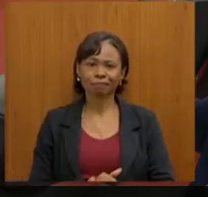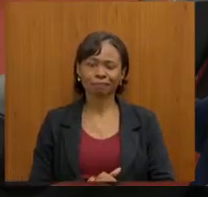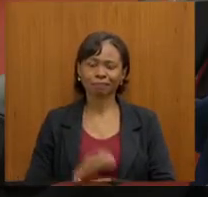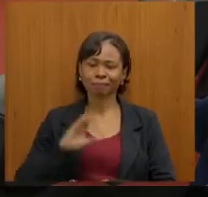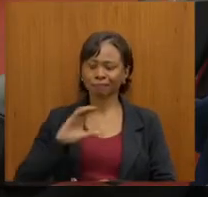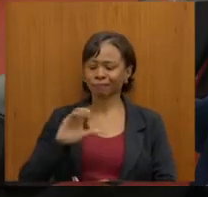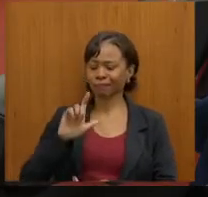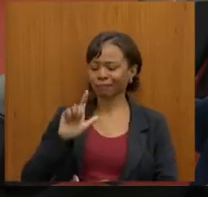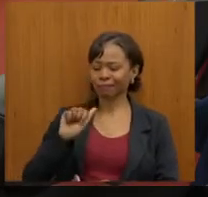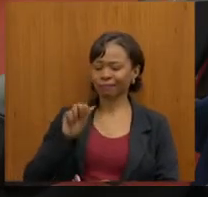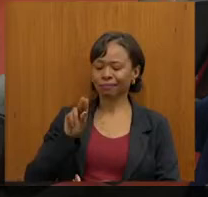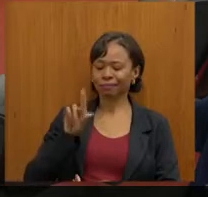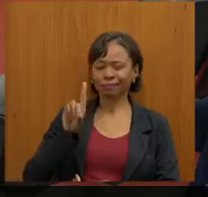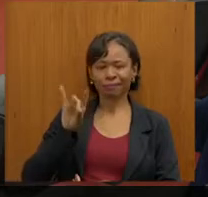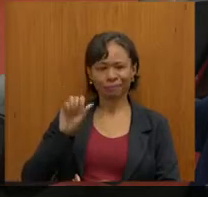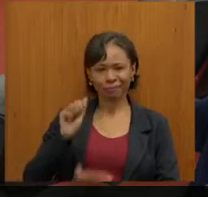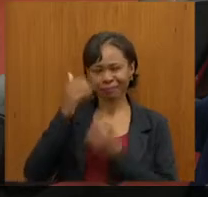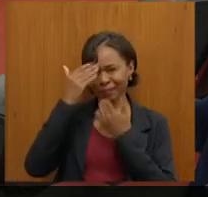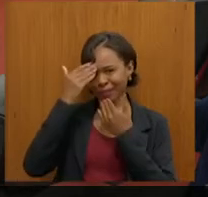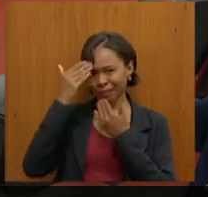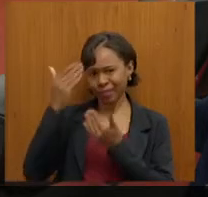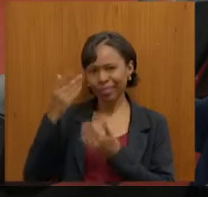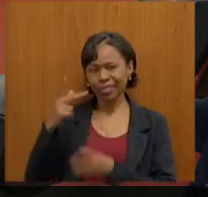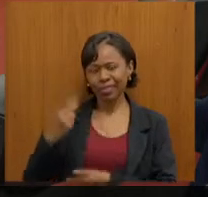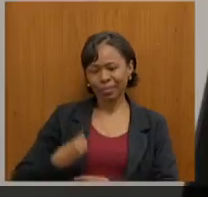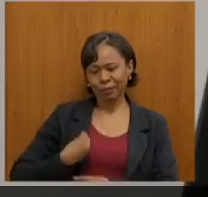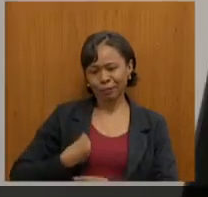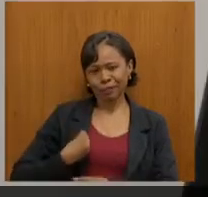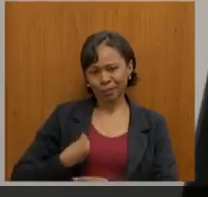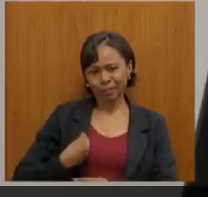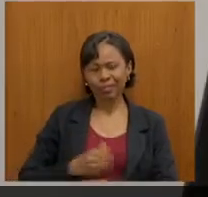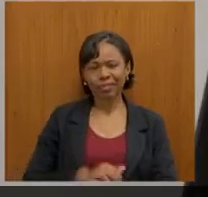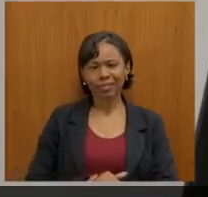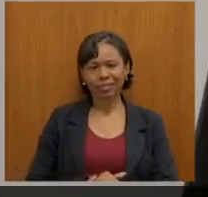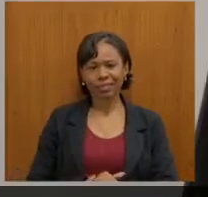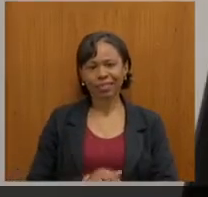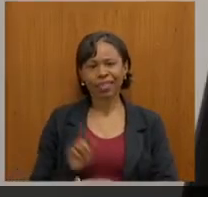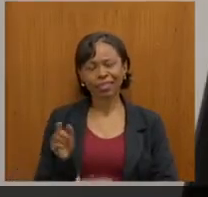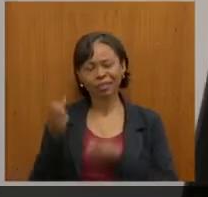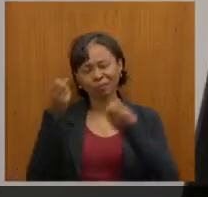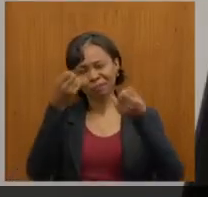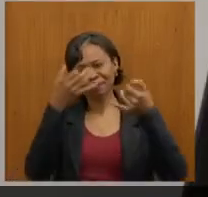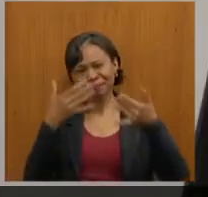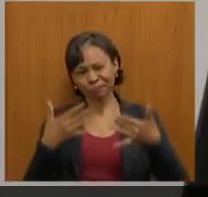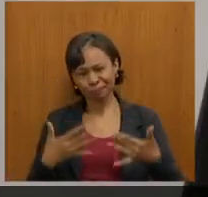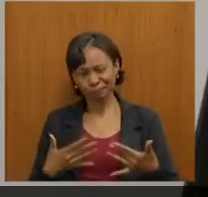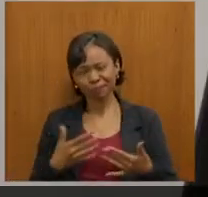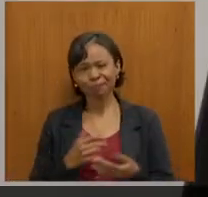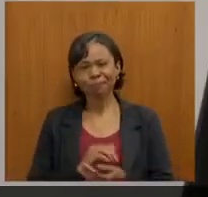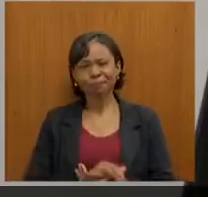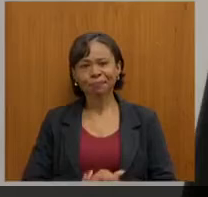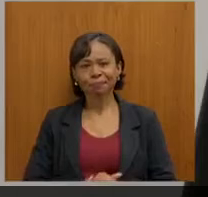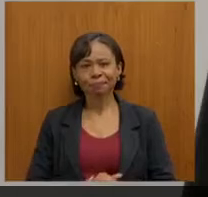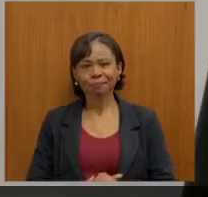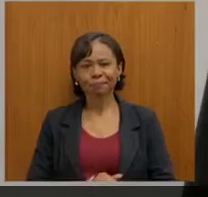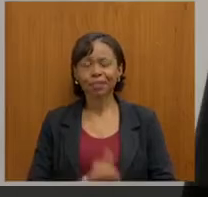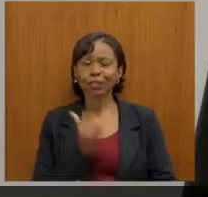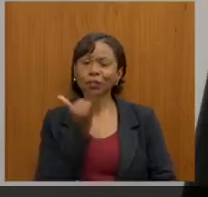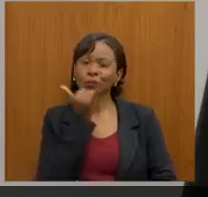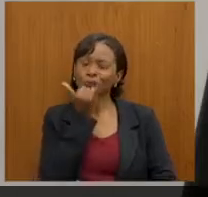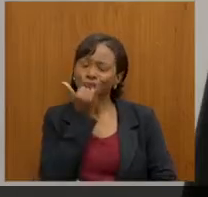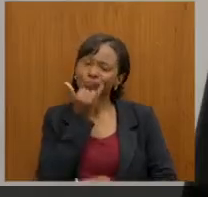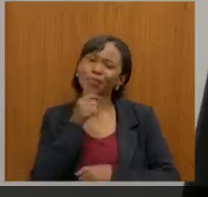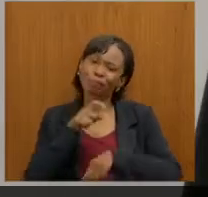Maia professora Cláudia Maia Obrigada pela presença pela contribuição é peço